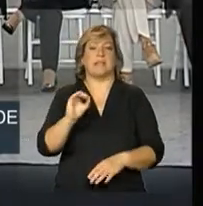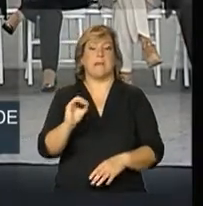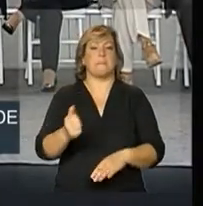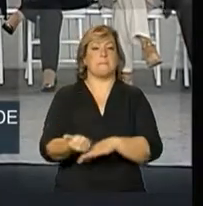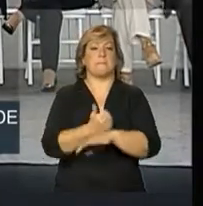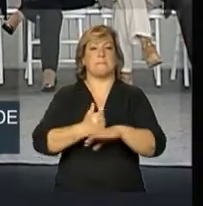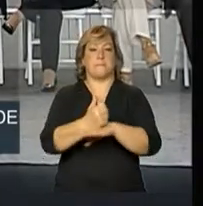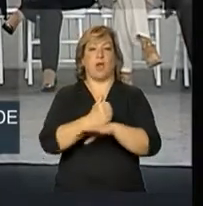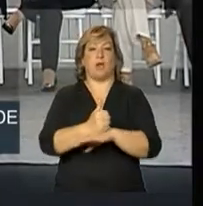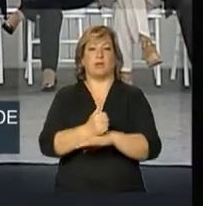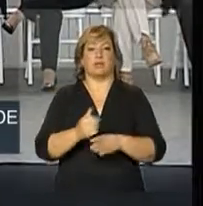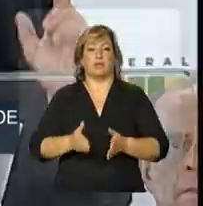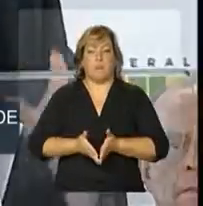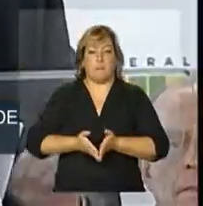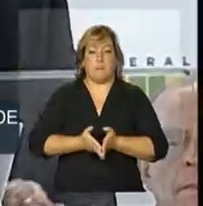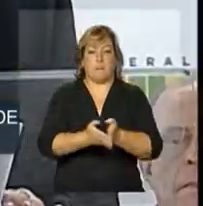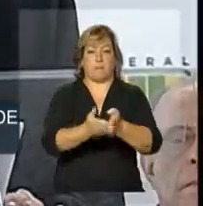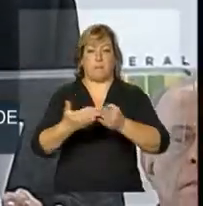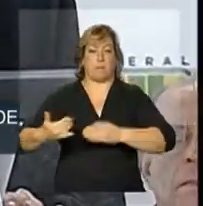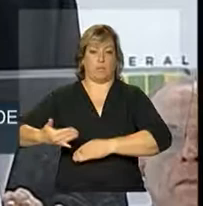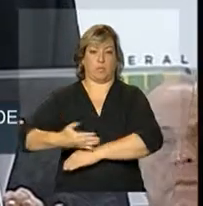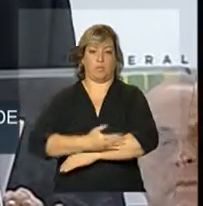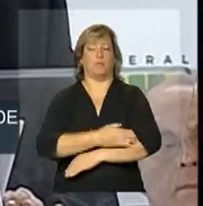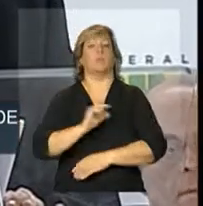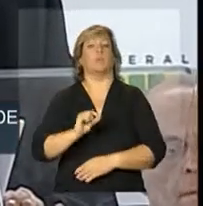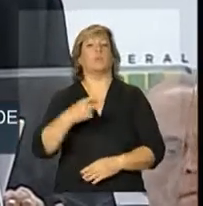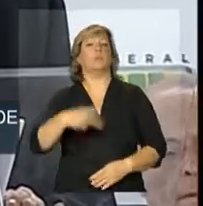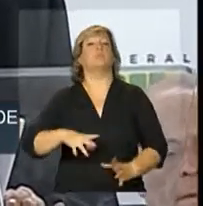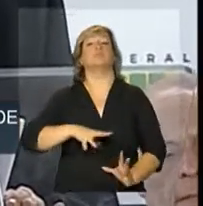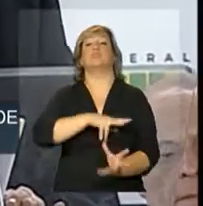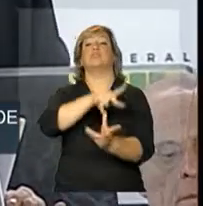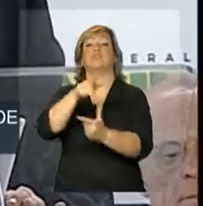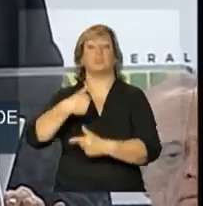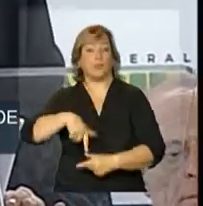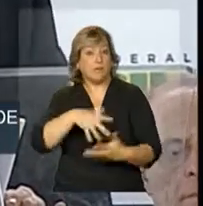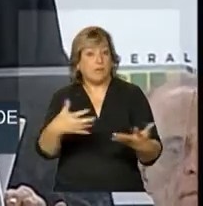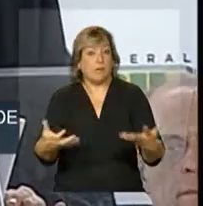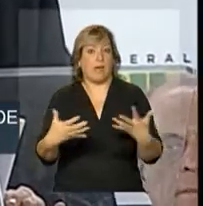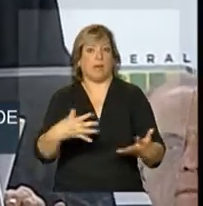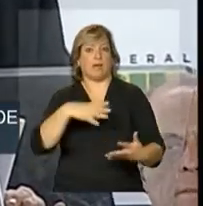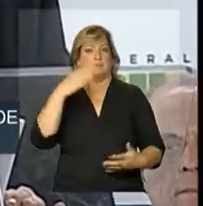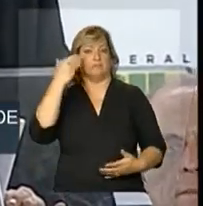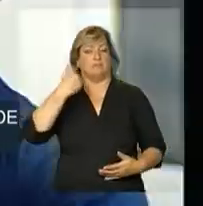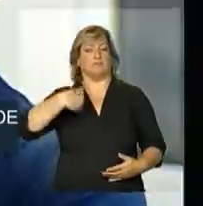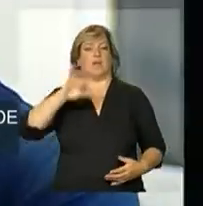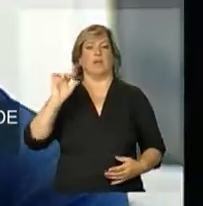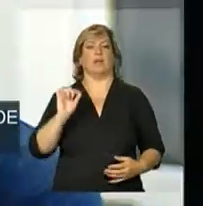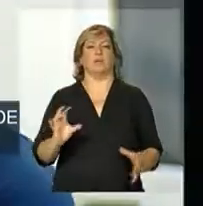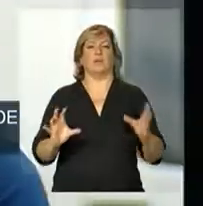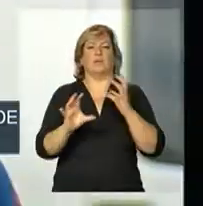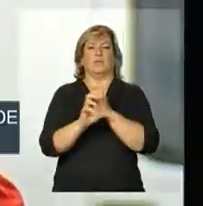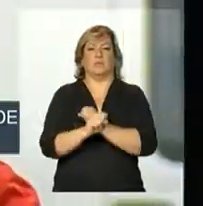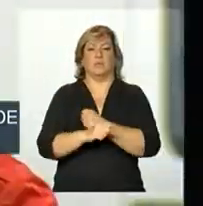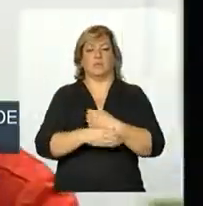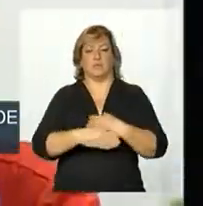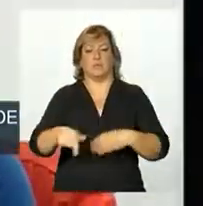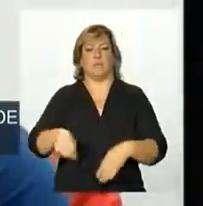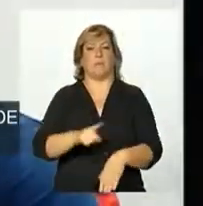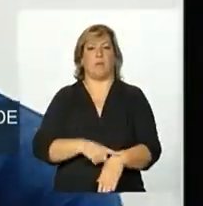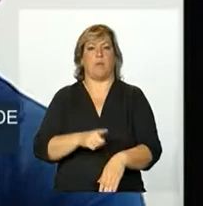próximos 20 anos, numa linha ascendente muito além das mais de 15 milhões de toneladas esperadas para este